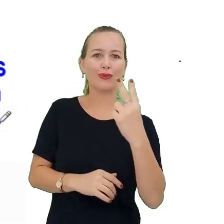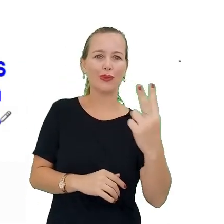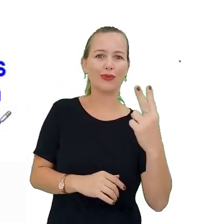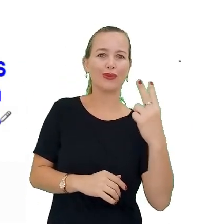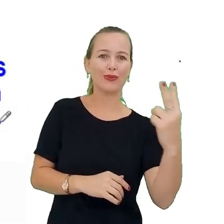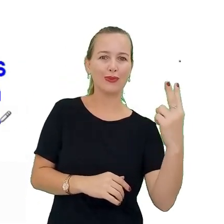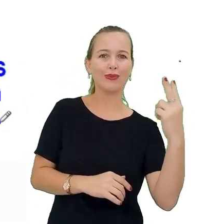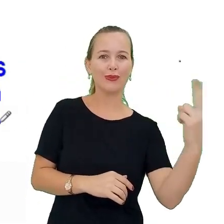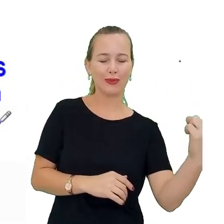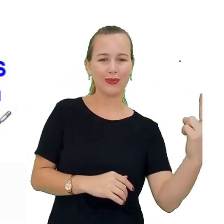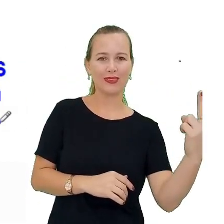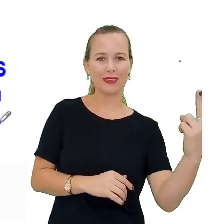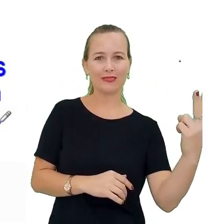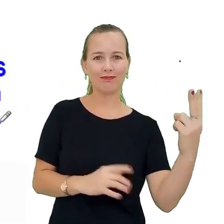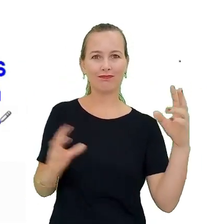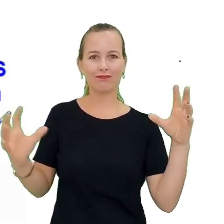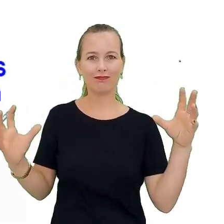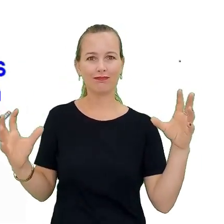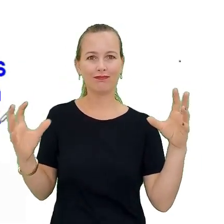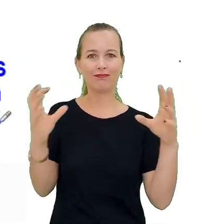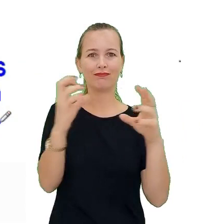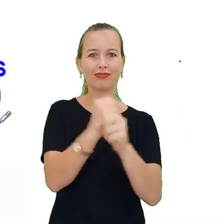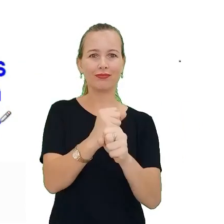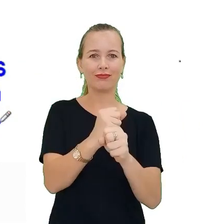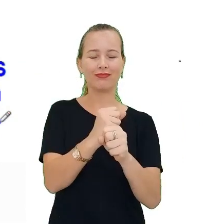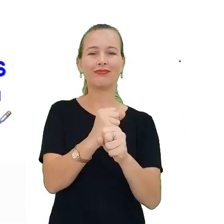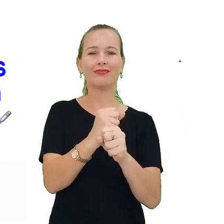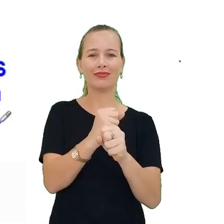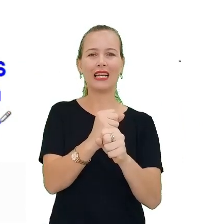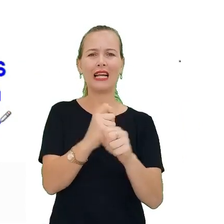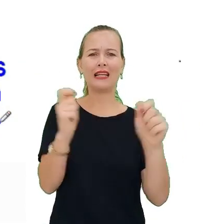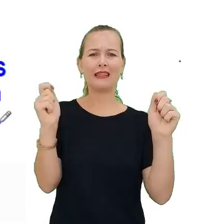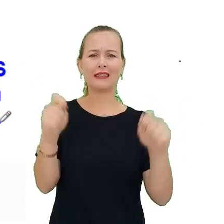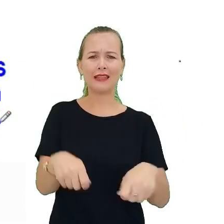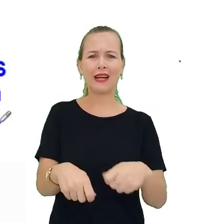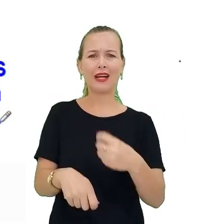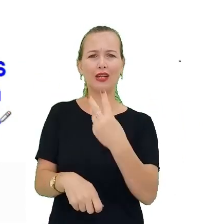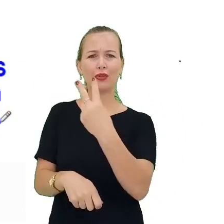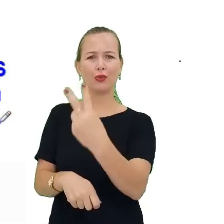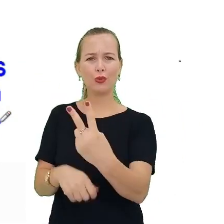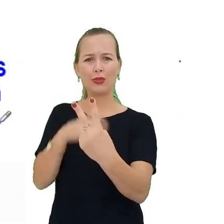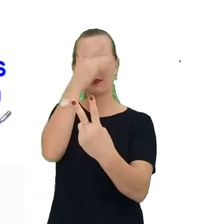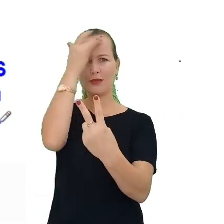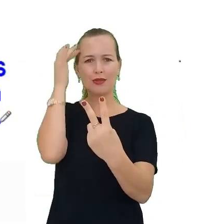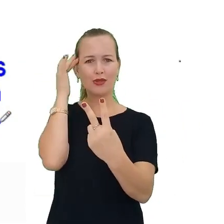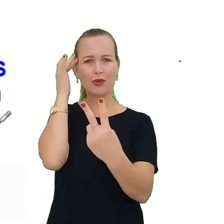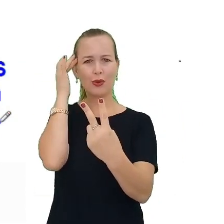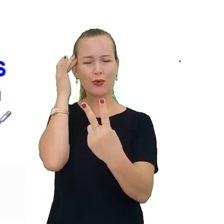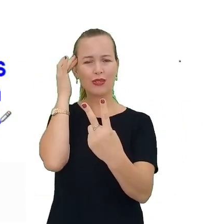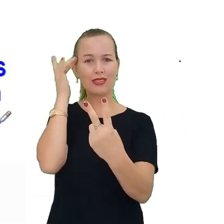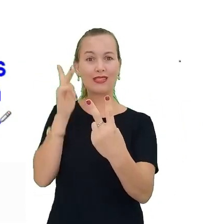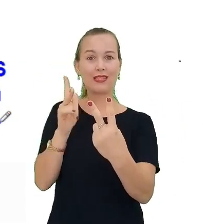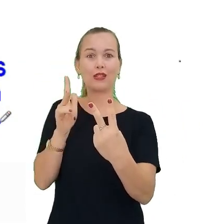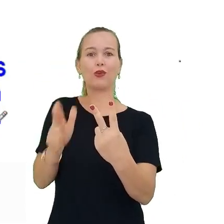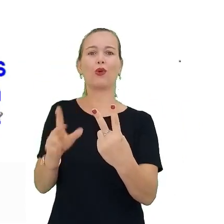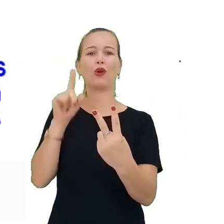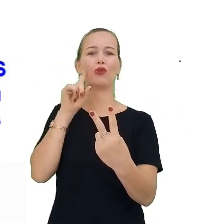distribuição, pode ser que aconteça agora de 2 pessoas estarem fazendo aniversário no mesmo dia da